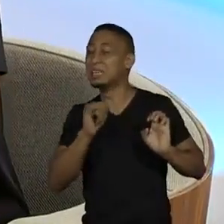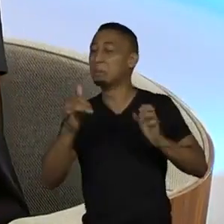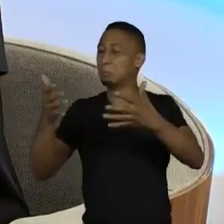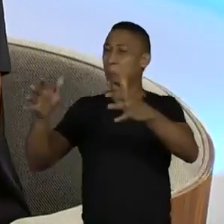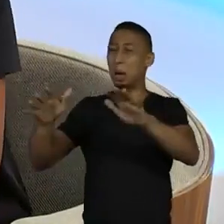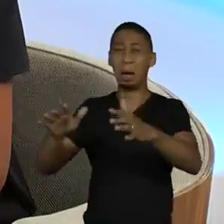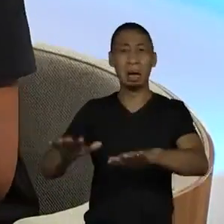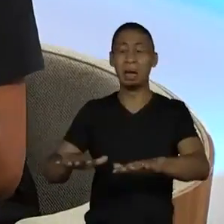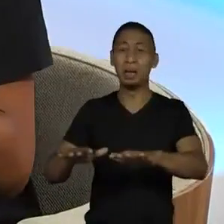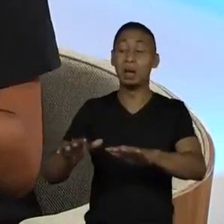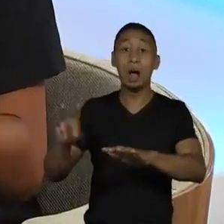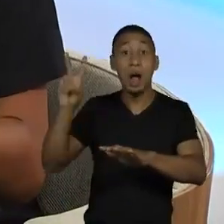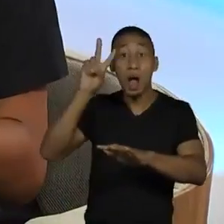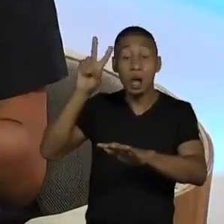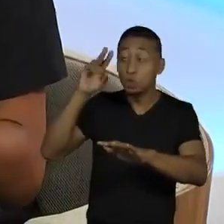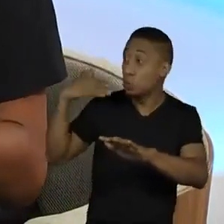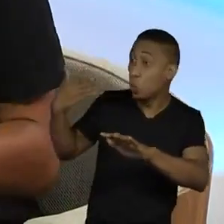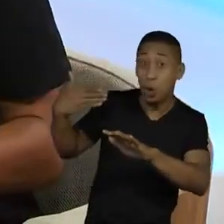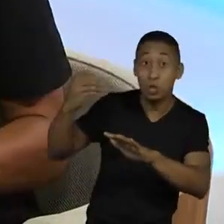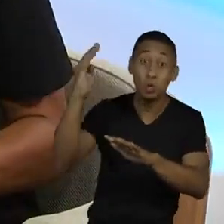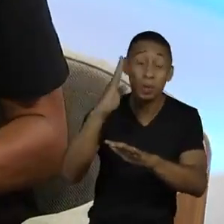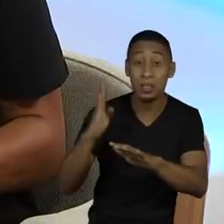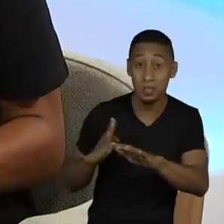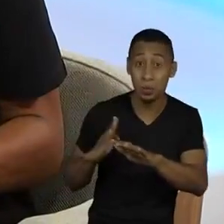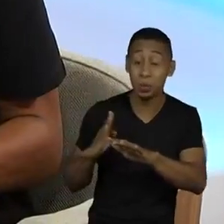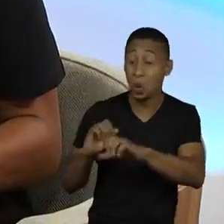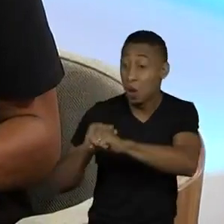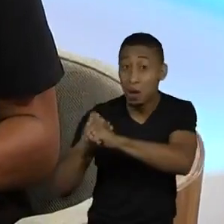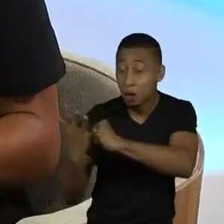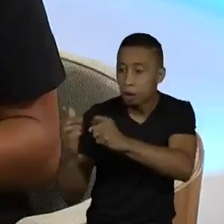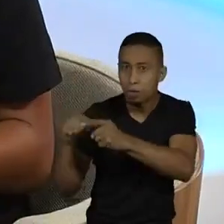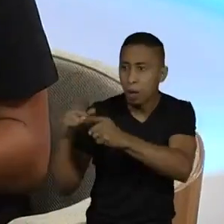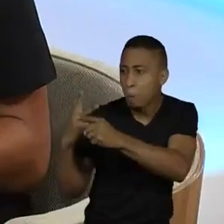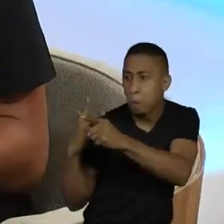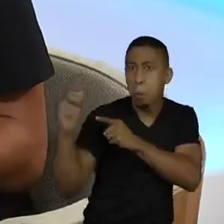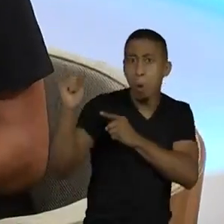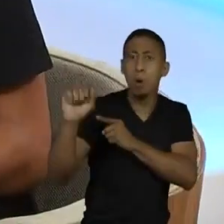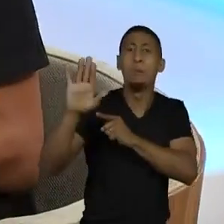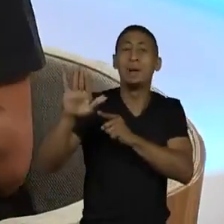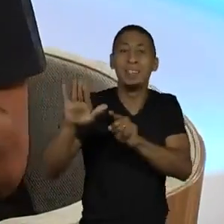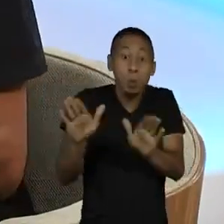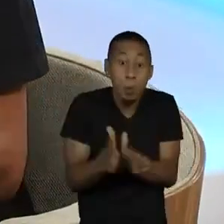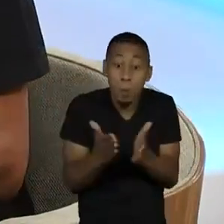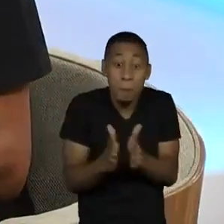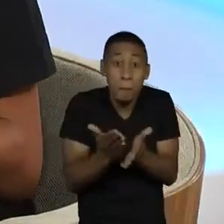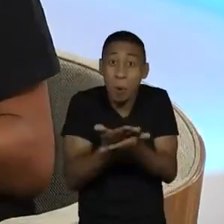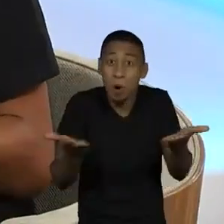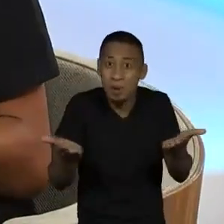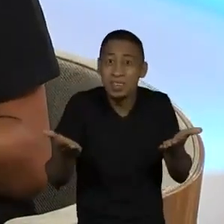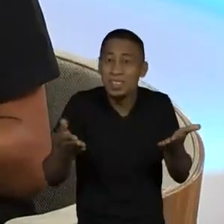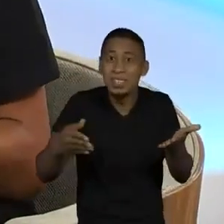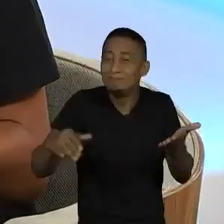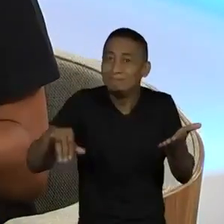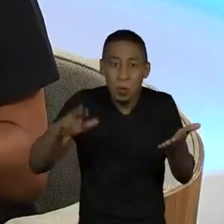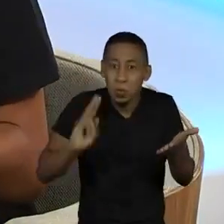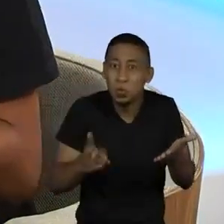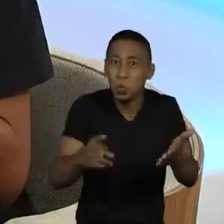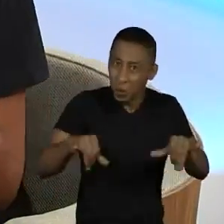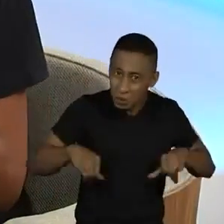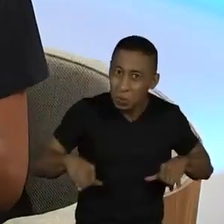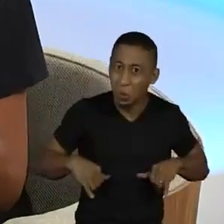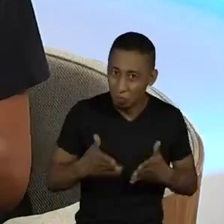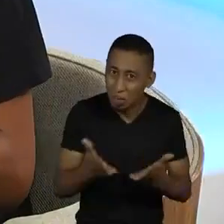para a história nossa como sociedade venceu convide sacrificamos mais pobres então a sociedade precisa se colocar de pé